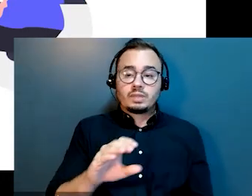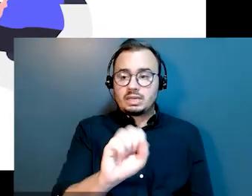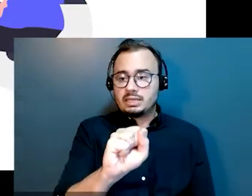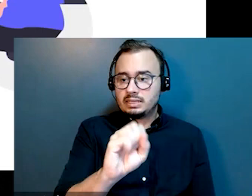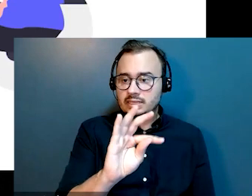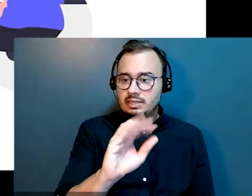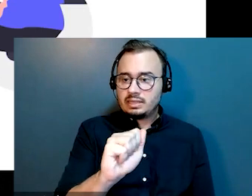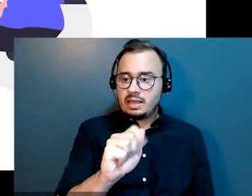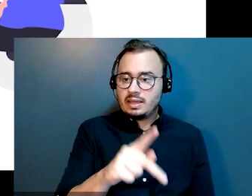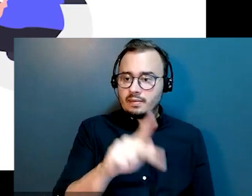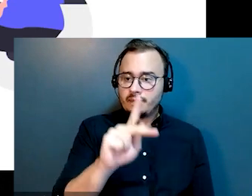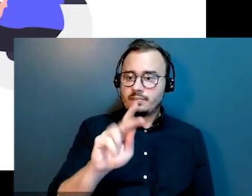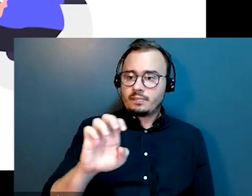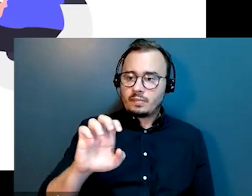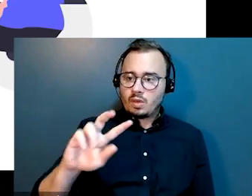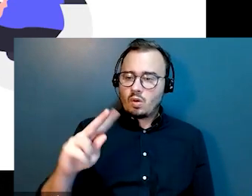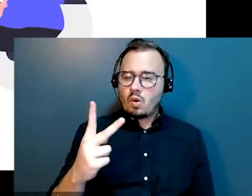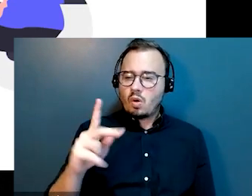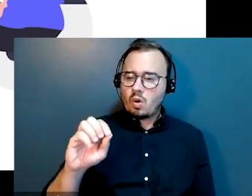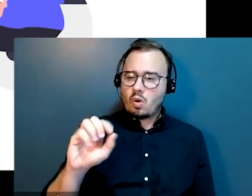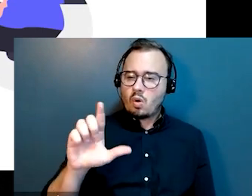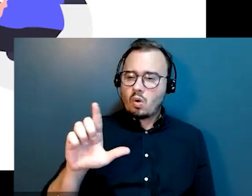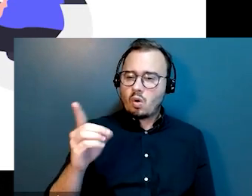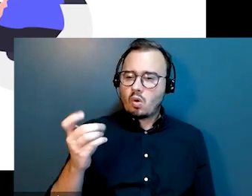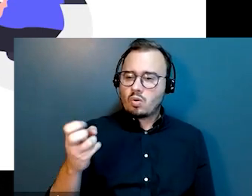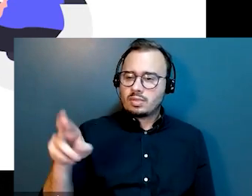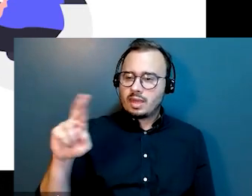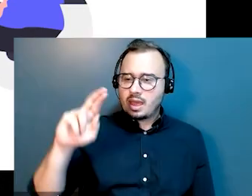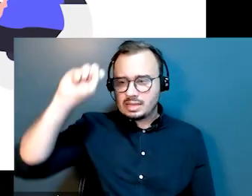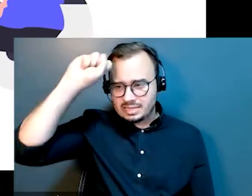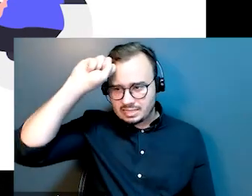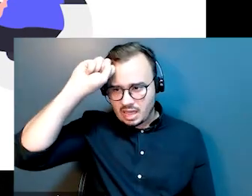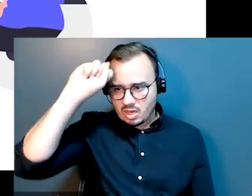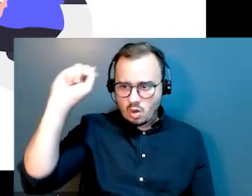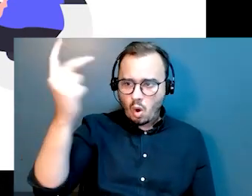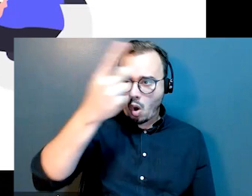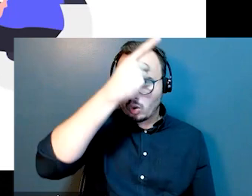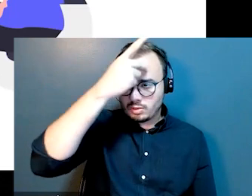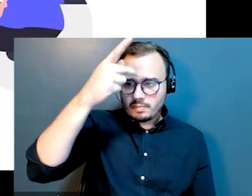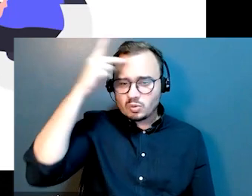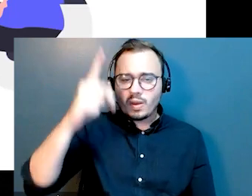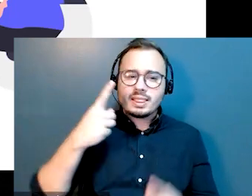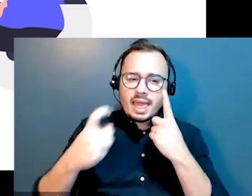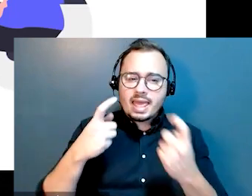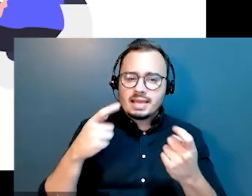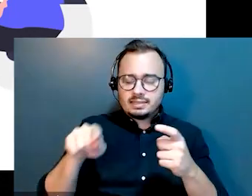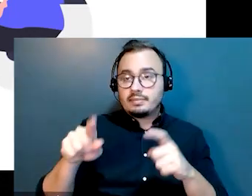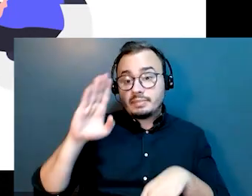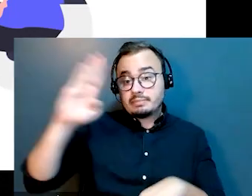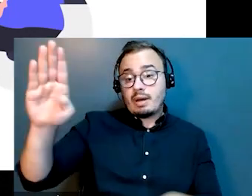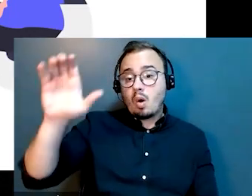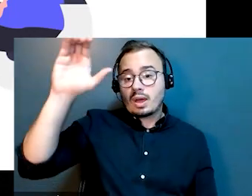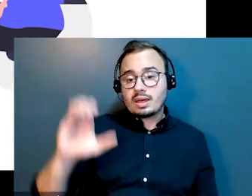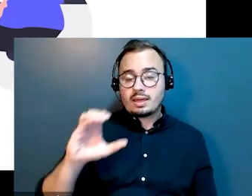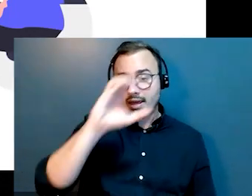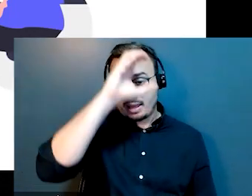cliente. E esse alinhamento é essencial para que os stakeholders entendam a importância do pareamento, apoiando essa iniciativa